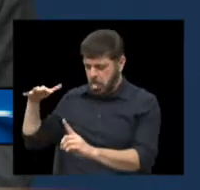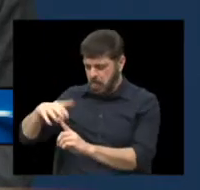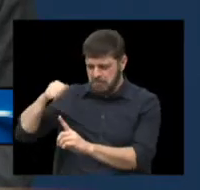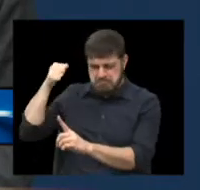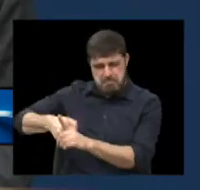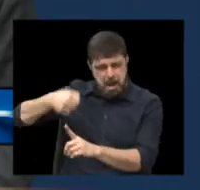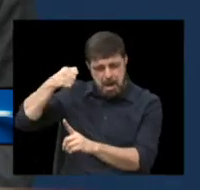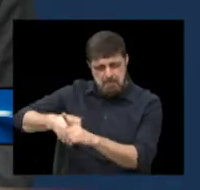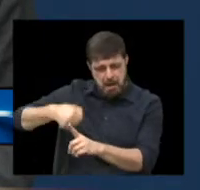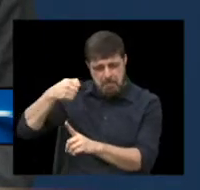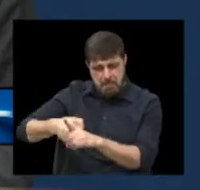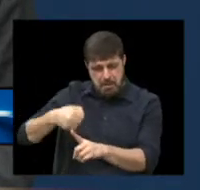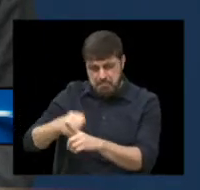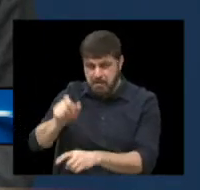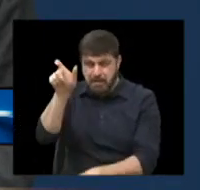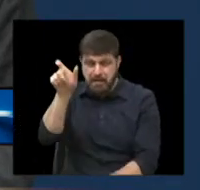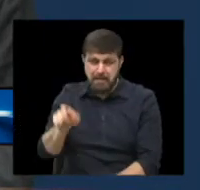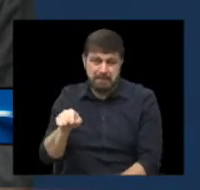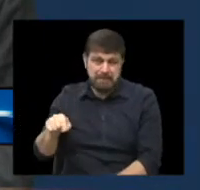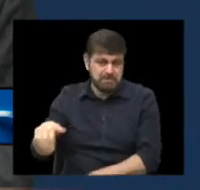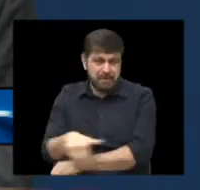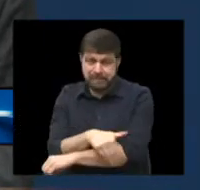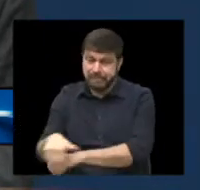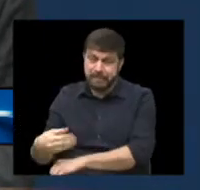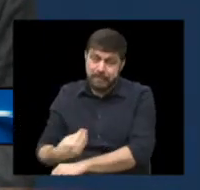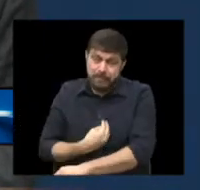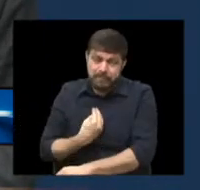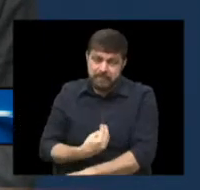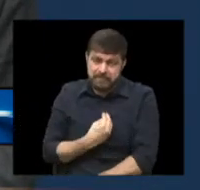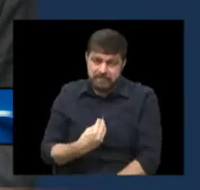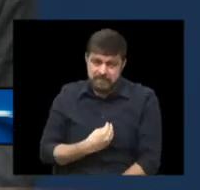com aquela pessoa em situação de rua que